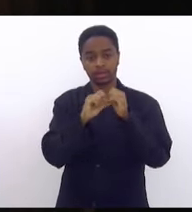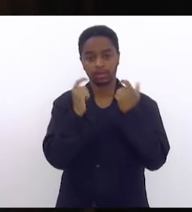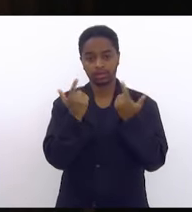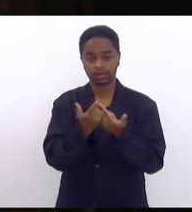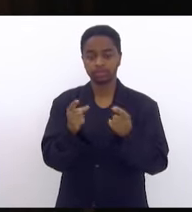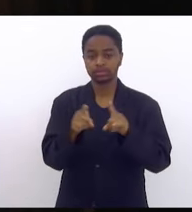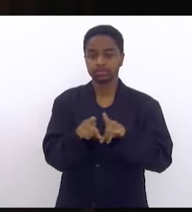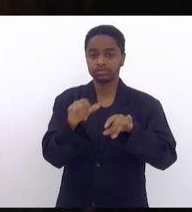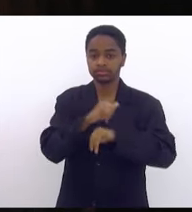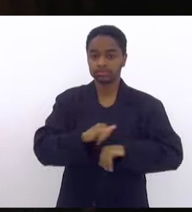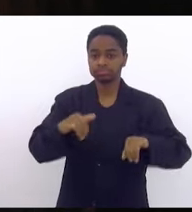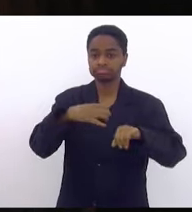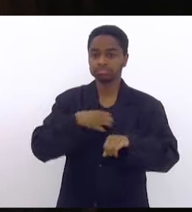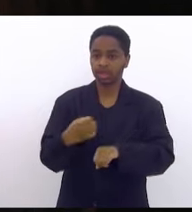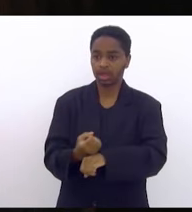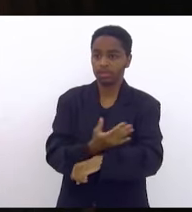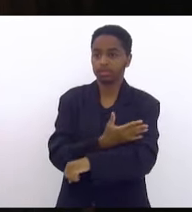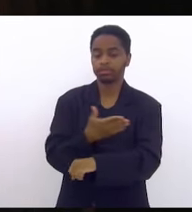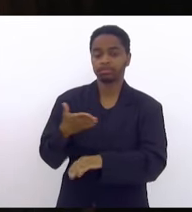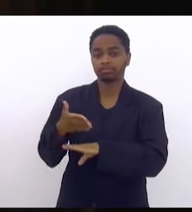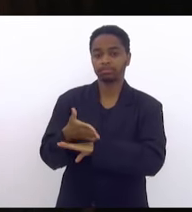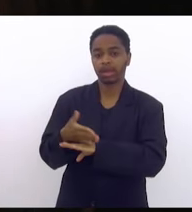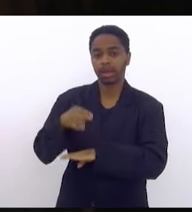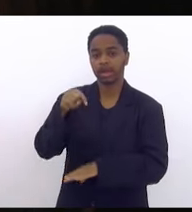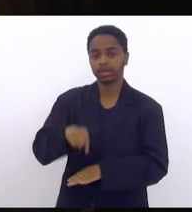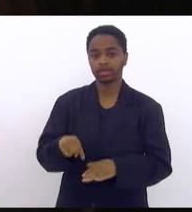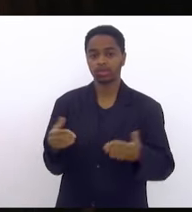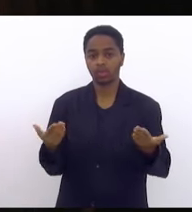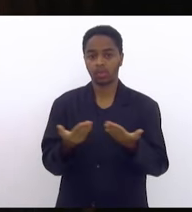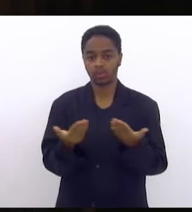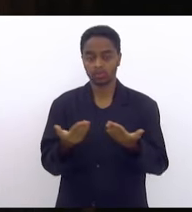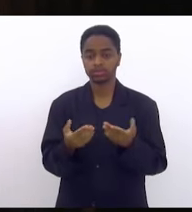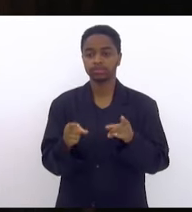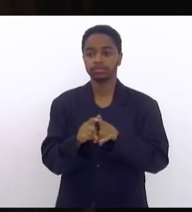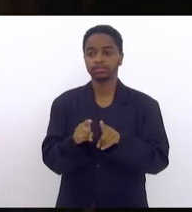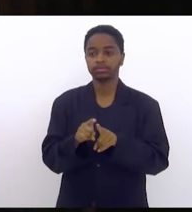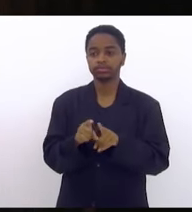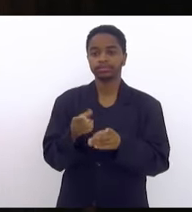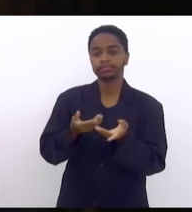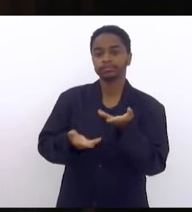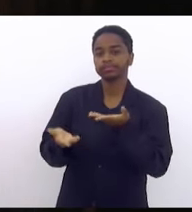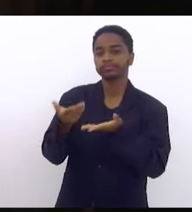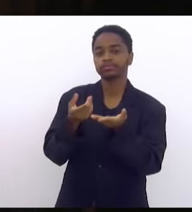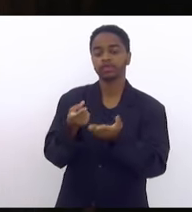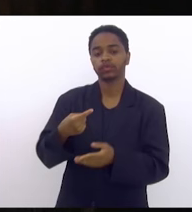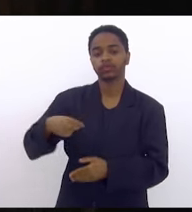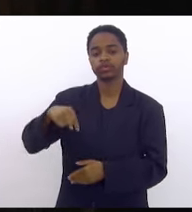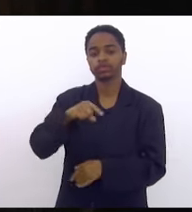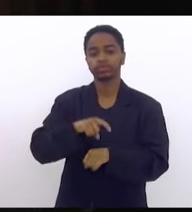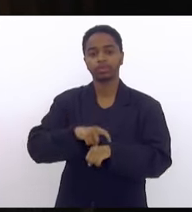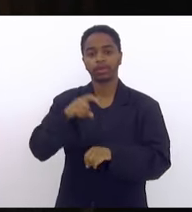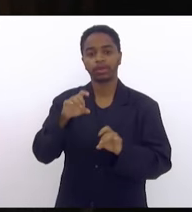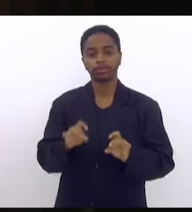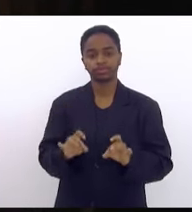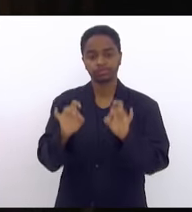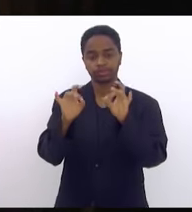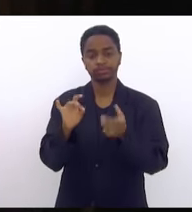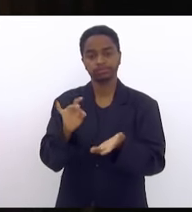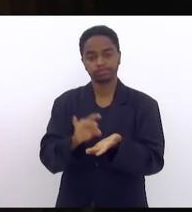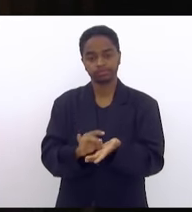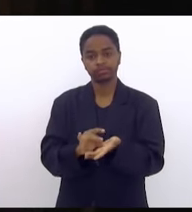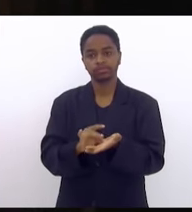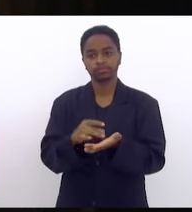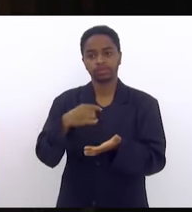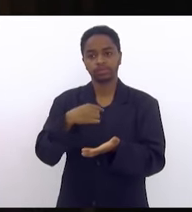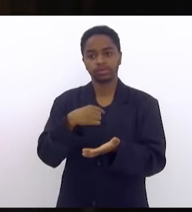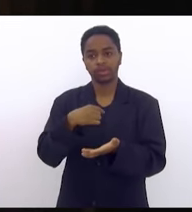e dizer que é uma emoção enorme estar aqui nessa noite, poder compartilhar com vocês esse momento que realmente eu